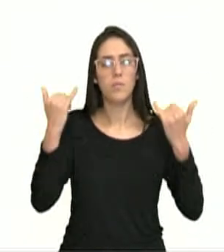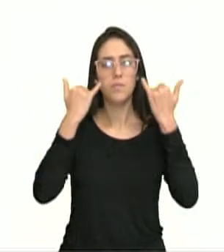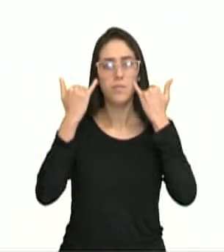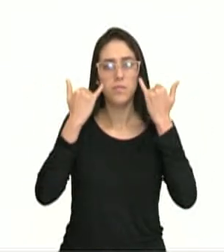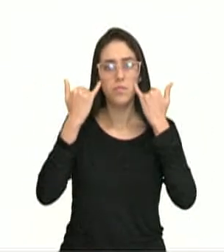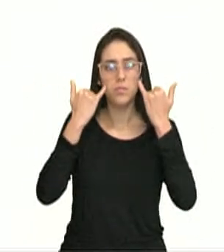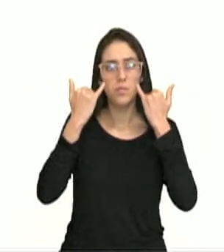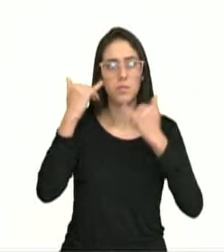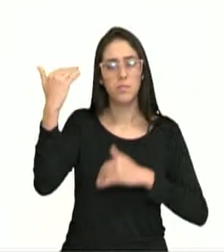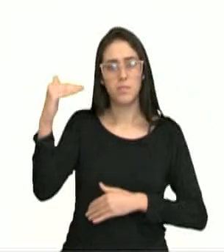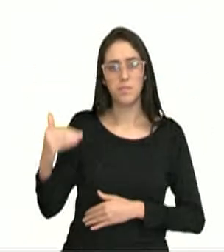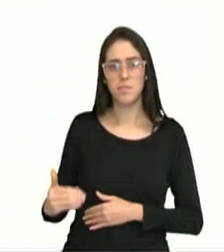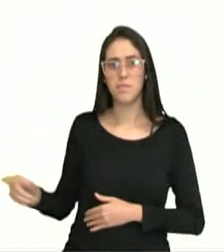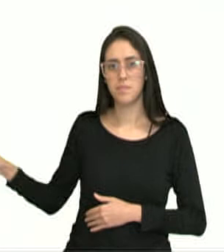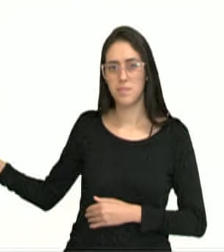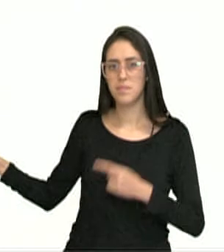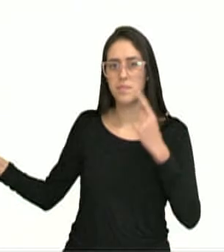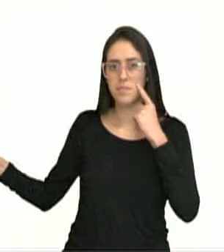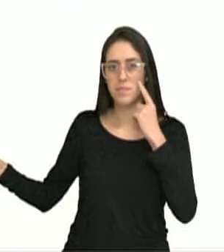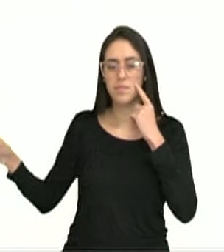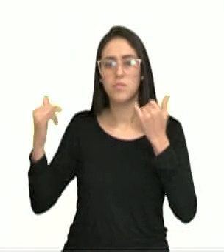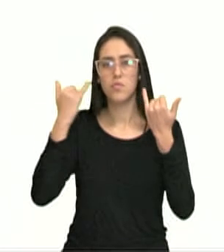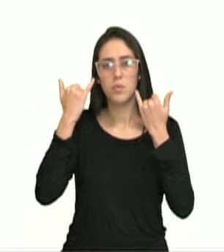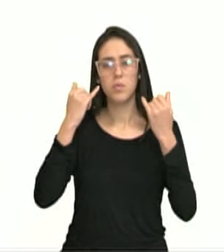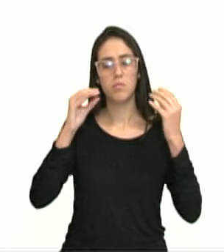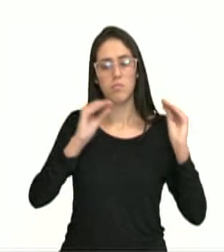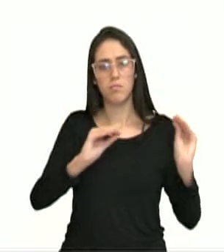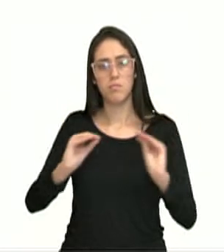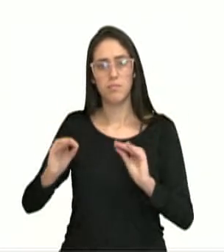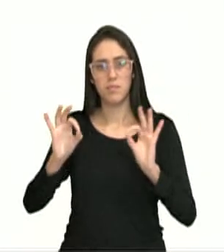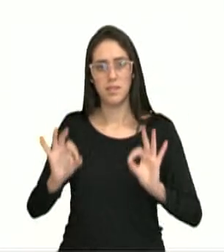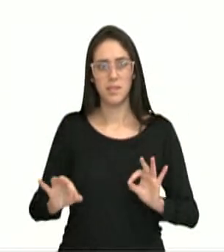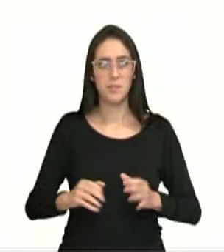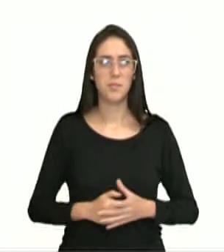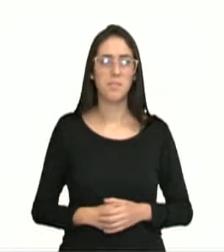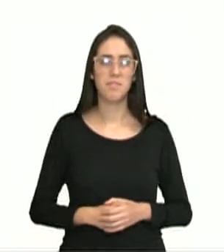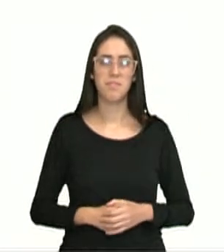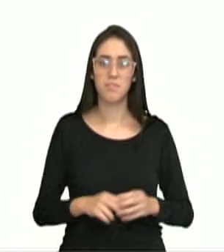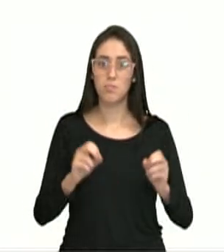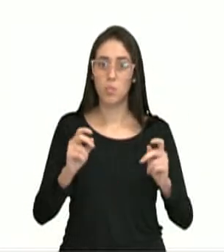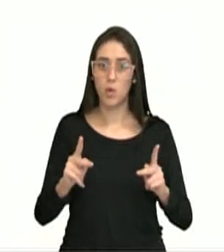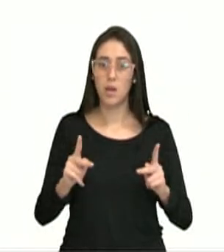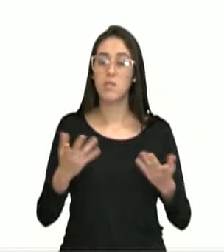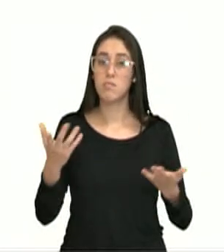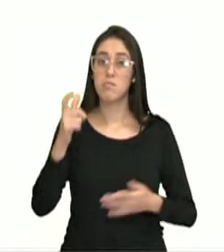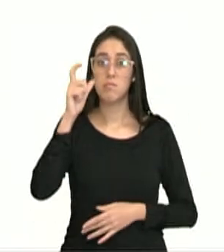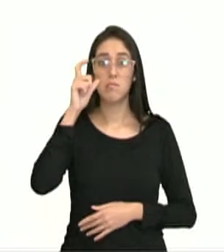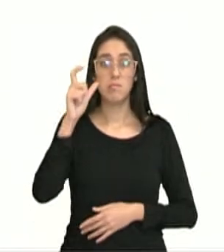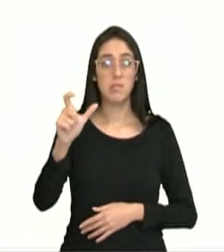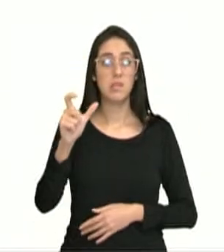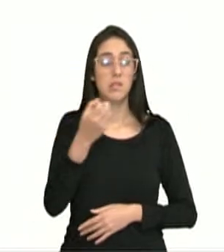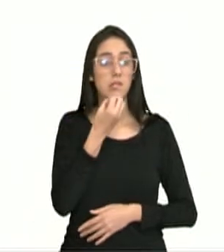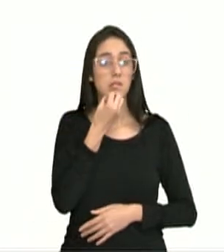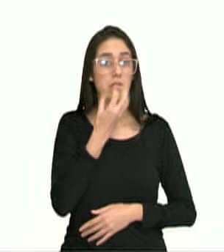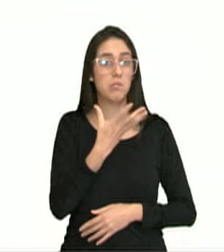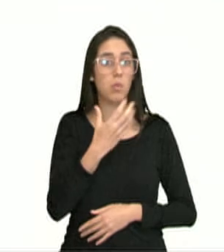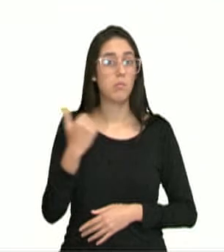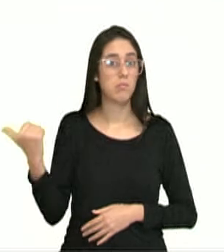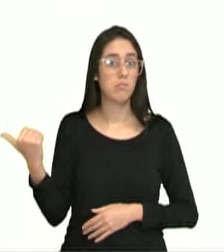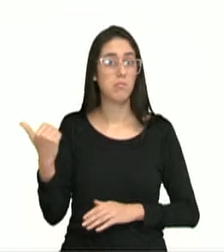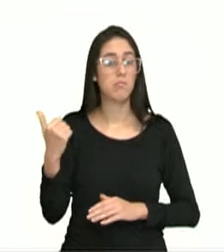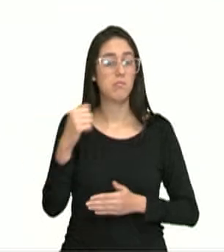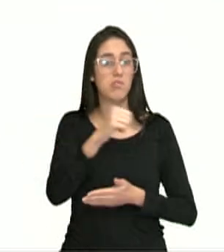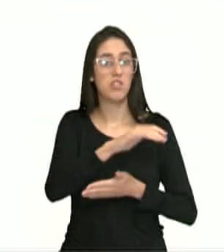os números correspondentes de acordo com a informação que ele me deu, certo? Então, muito interessante aí esse